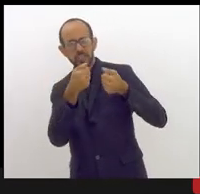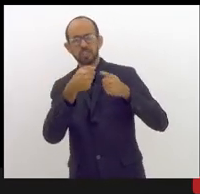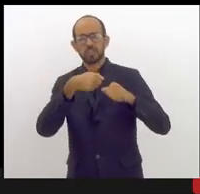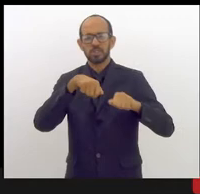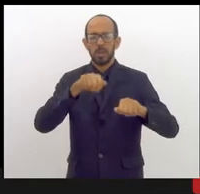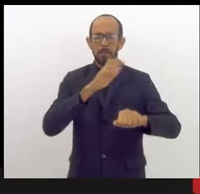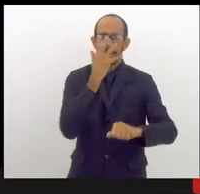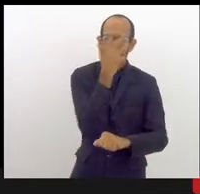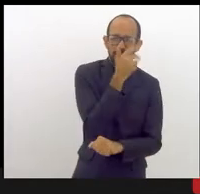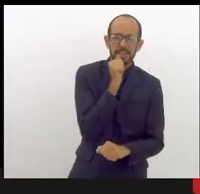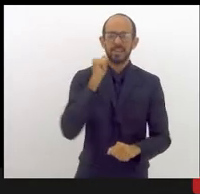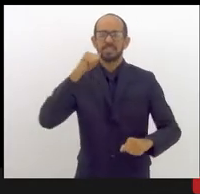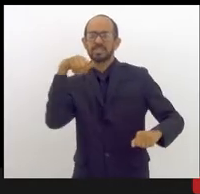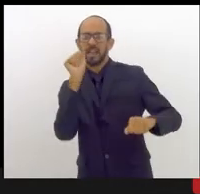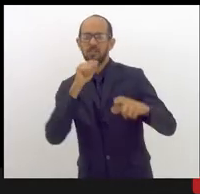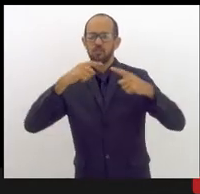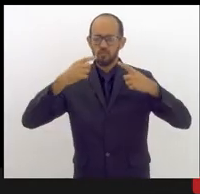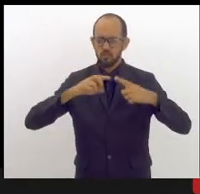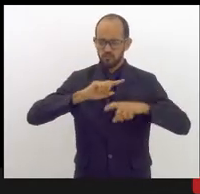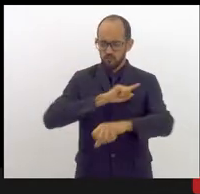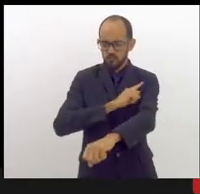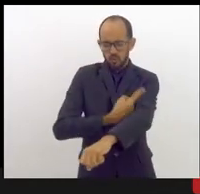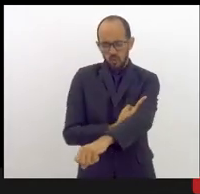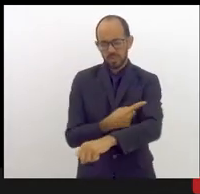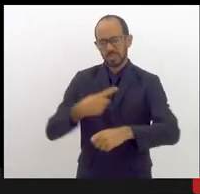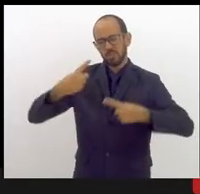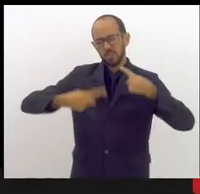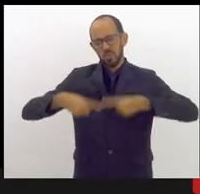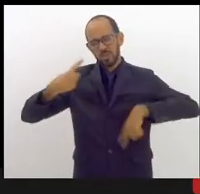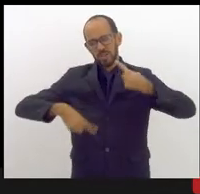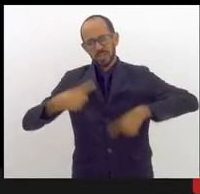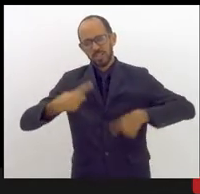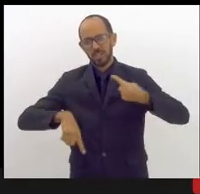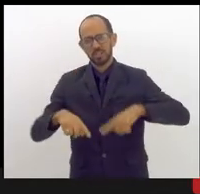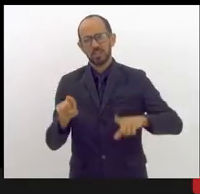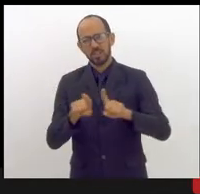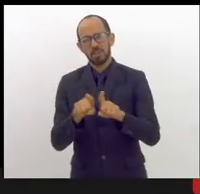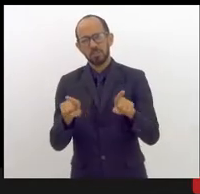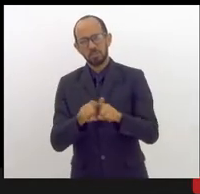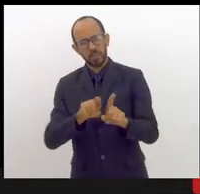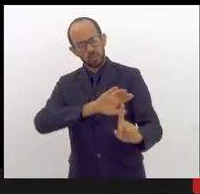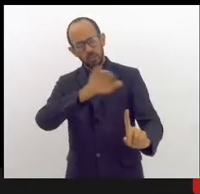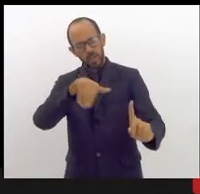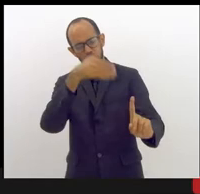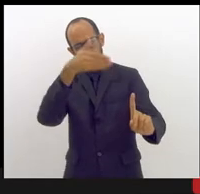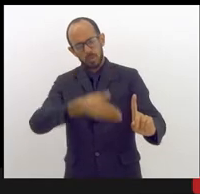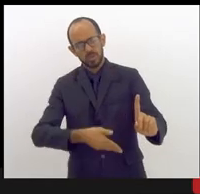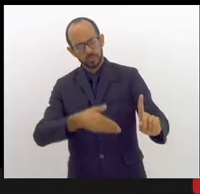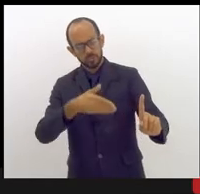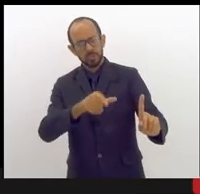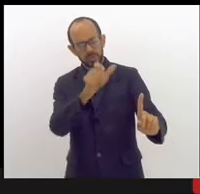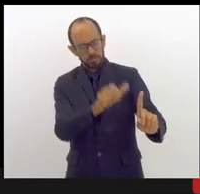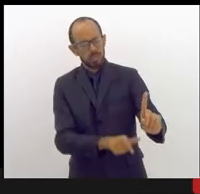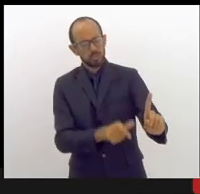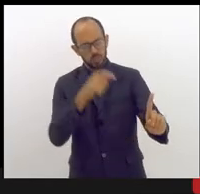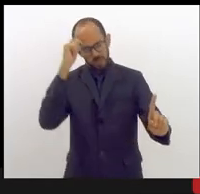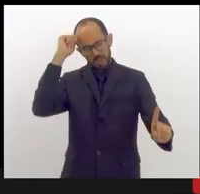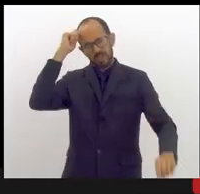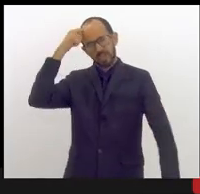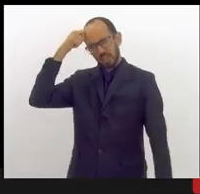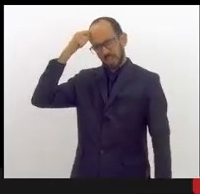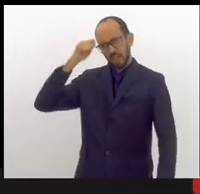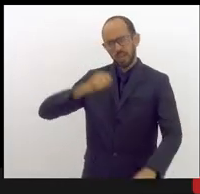é força política no sentido do reconhecimento da presença Negra como força